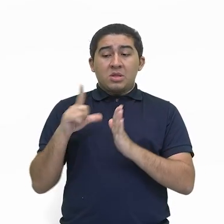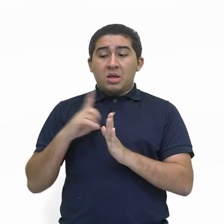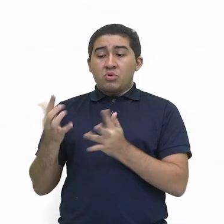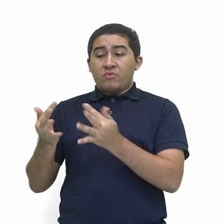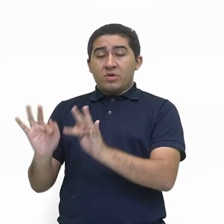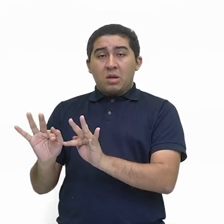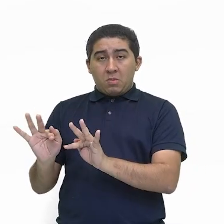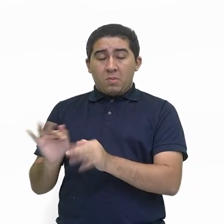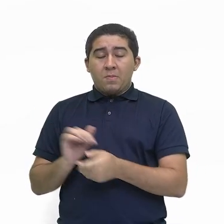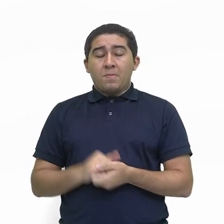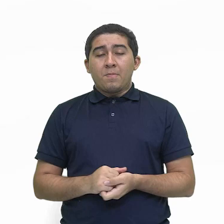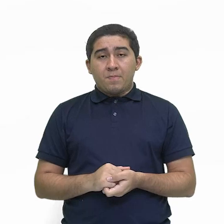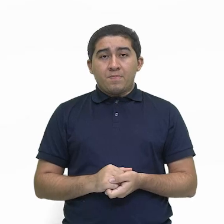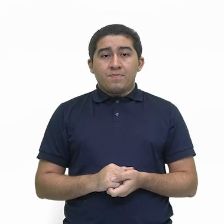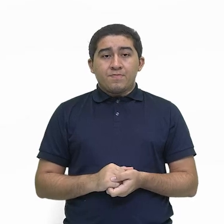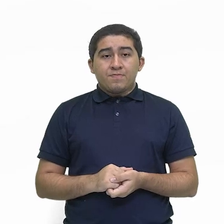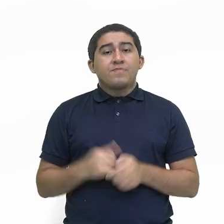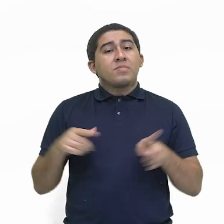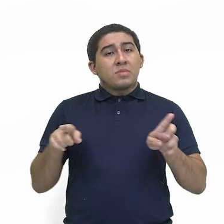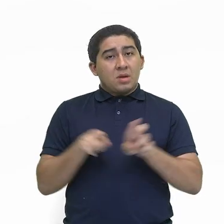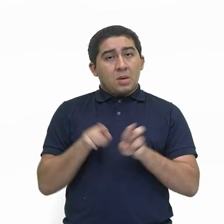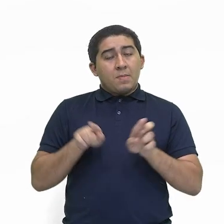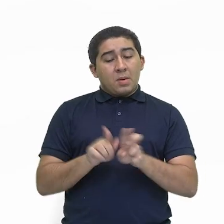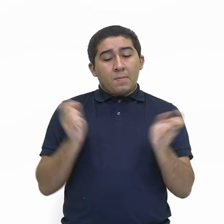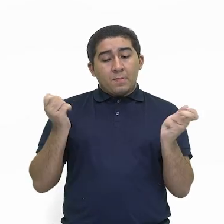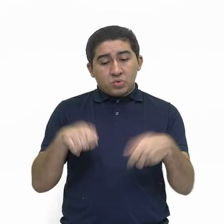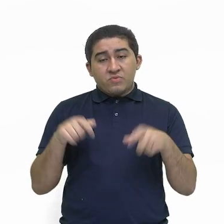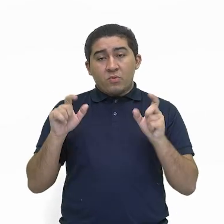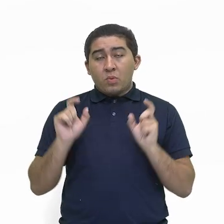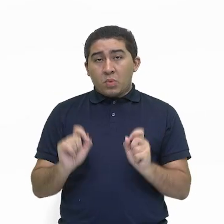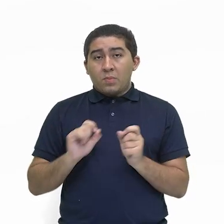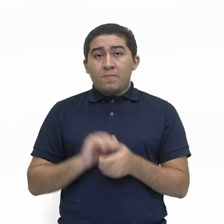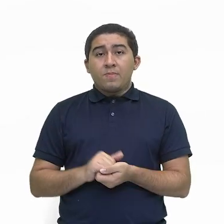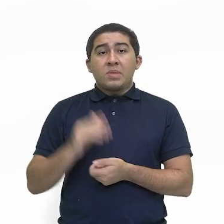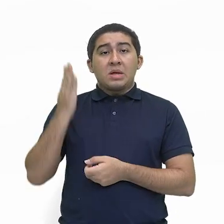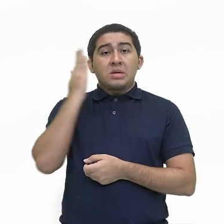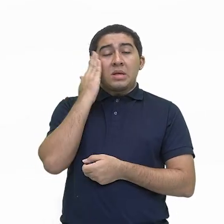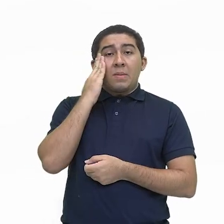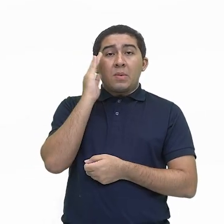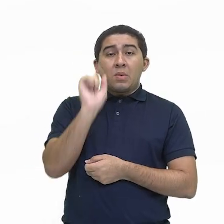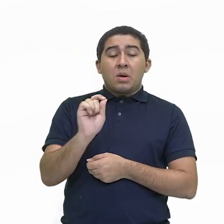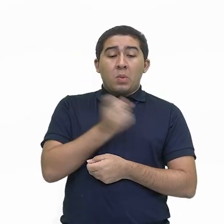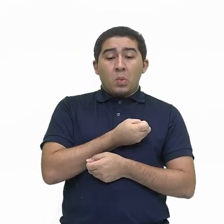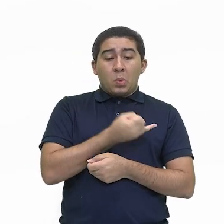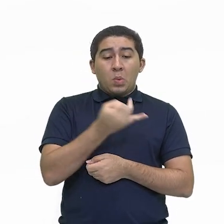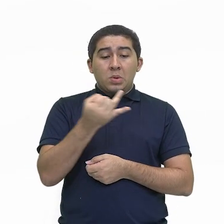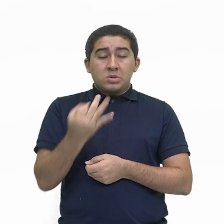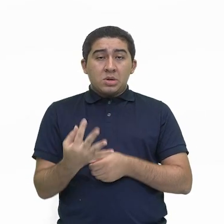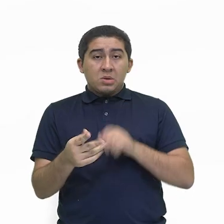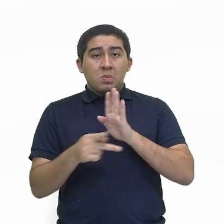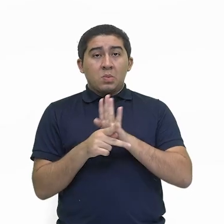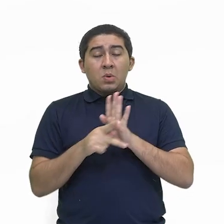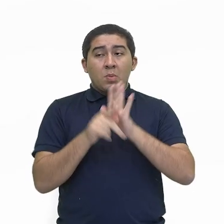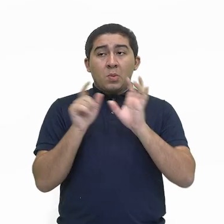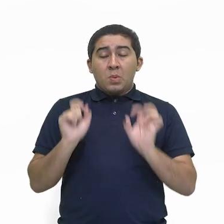nos produtos. Também foi possível saber a